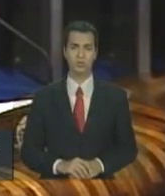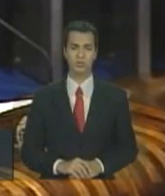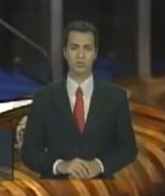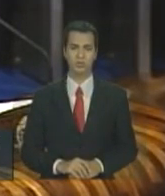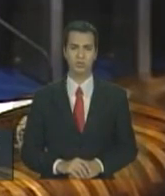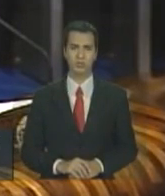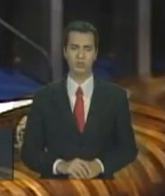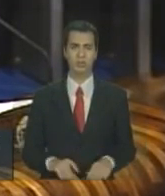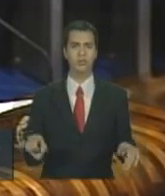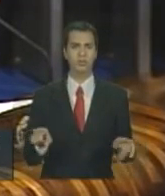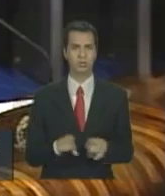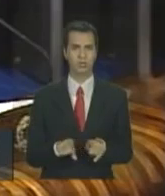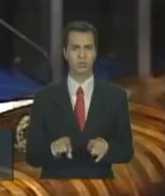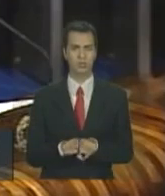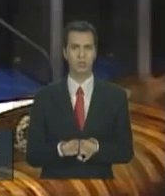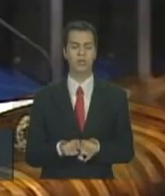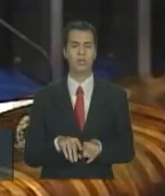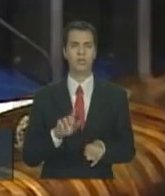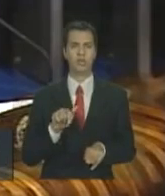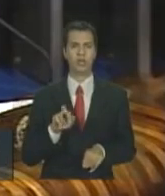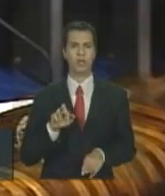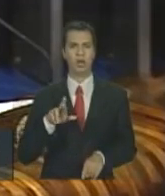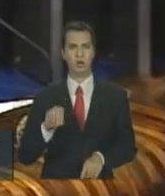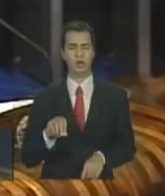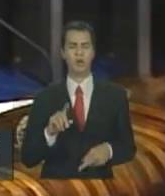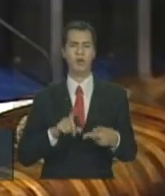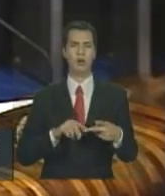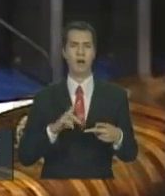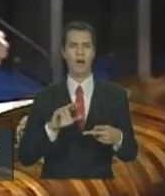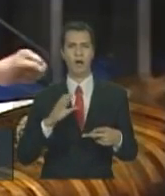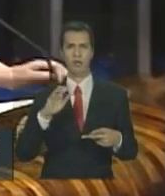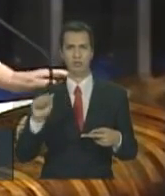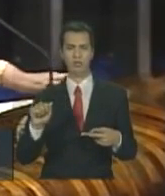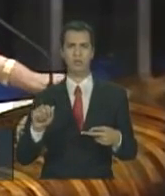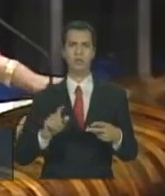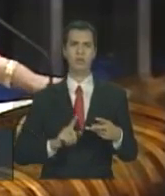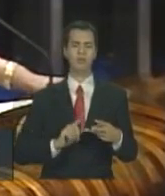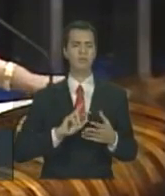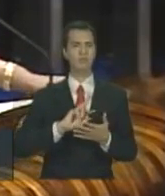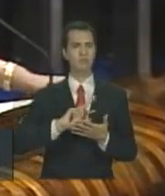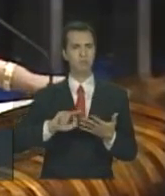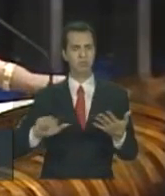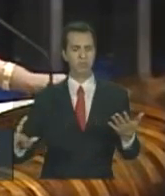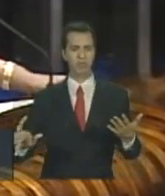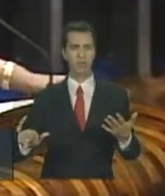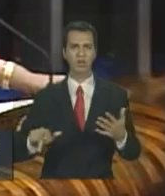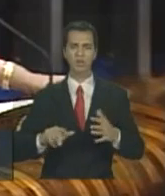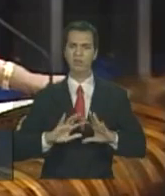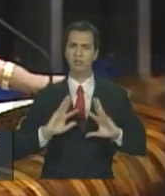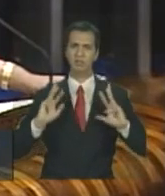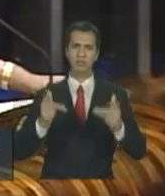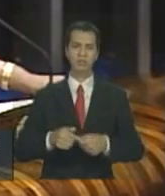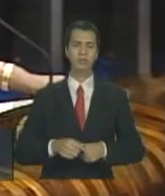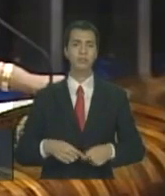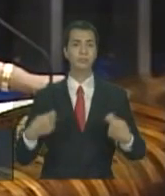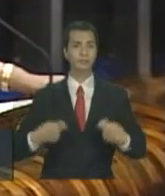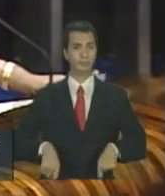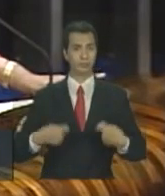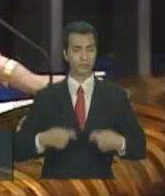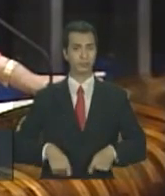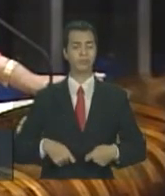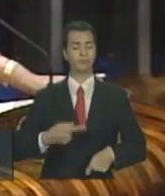igualdade de condição, de gênero, de raça, de, enfim, todos os tipos, deve ser